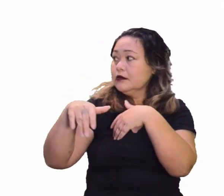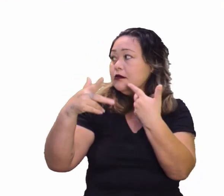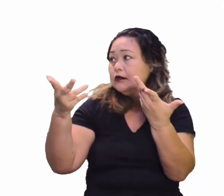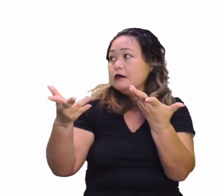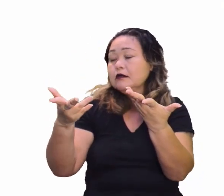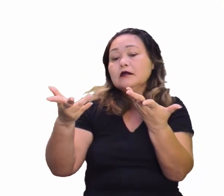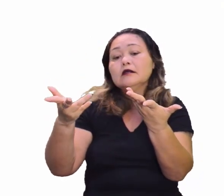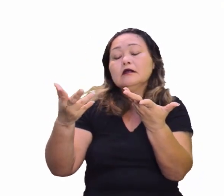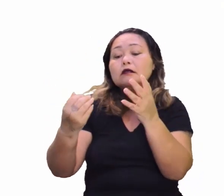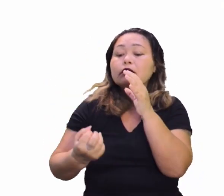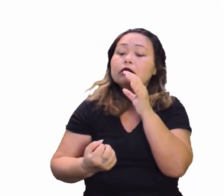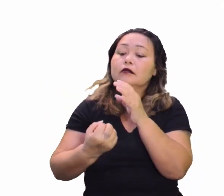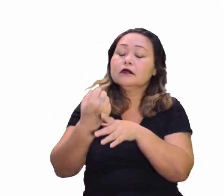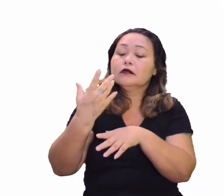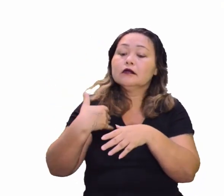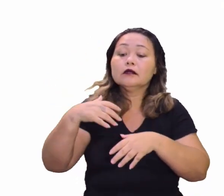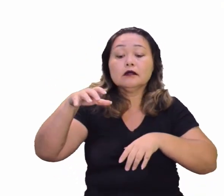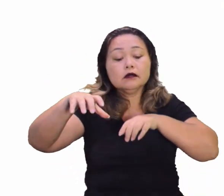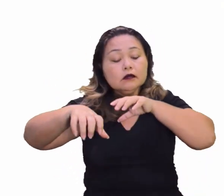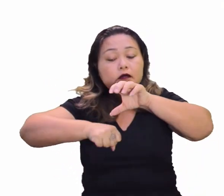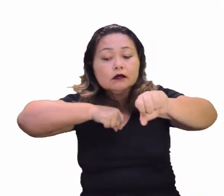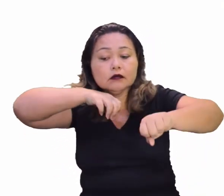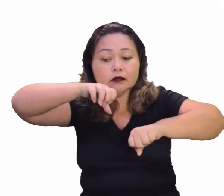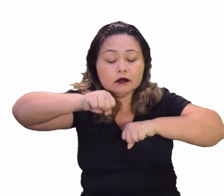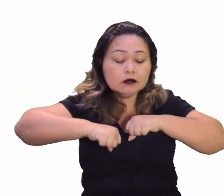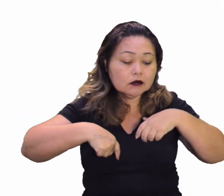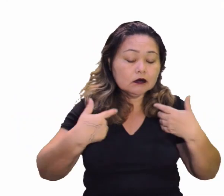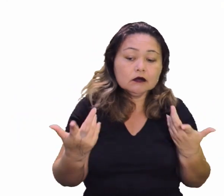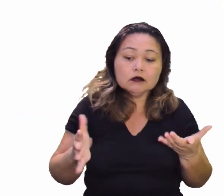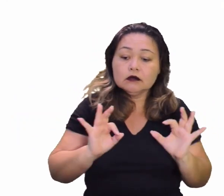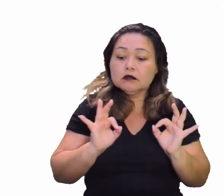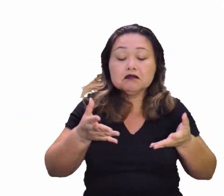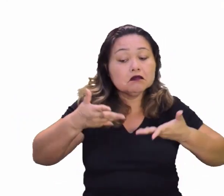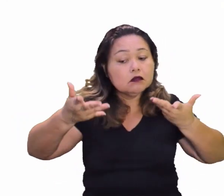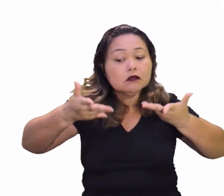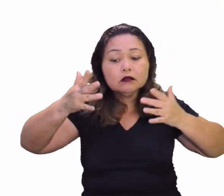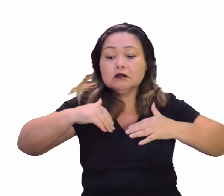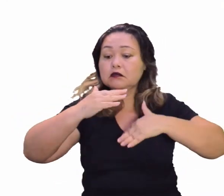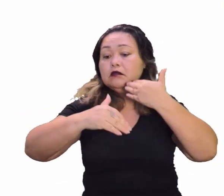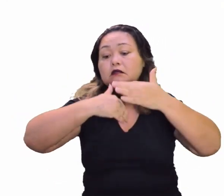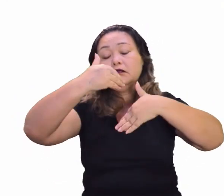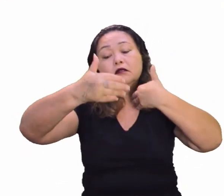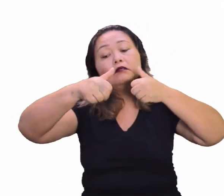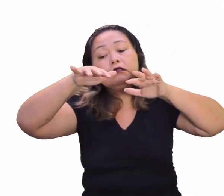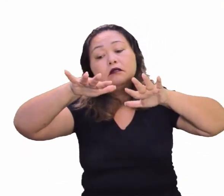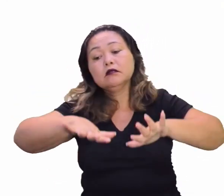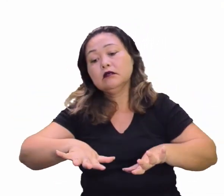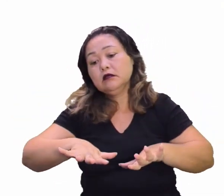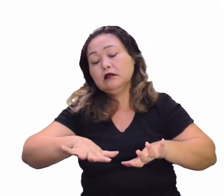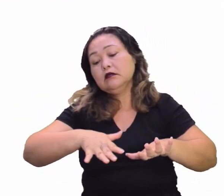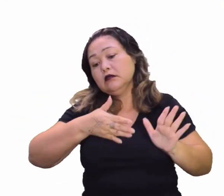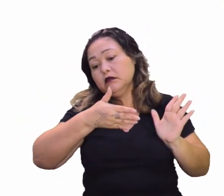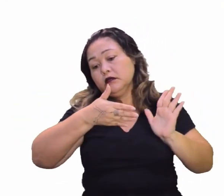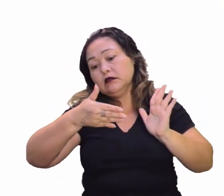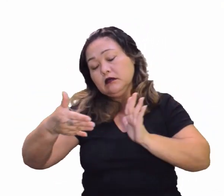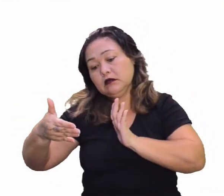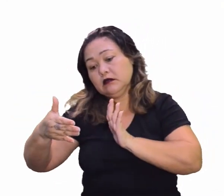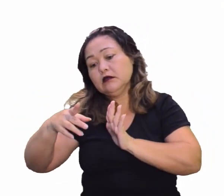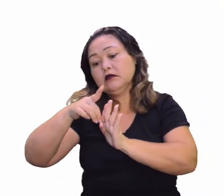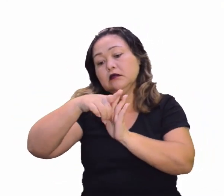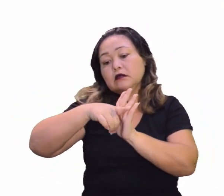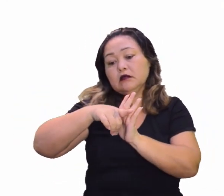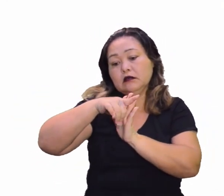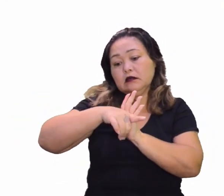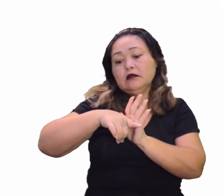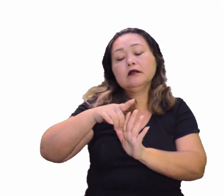Rogério, exatamente. Sobre a questão da ocupação, que não promoveu tanto desenvolvimento ocupacional aqui durante o período da